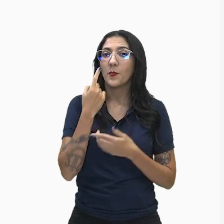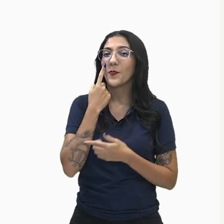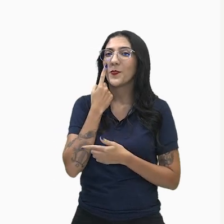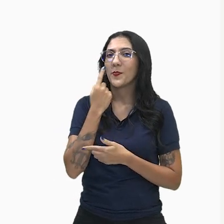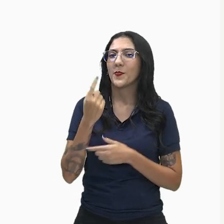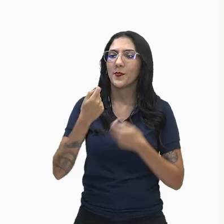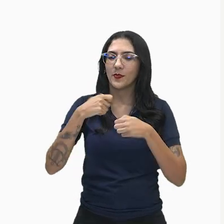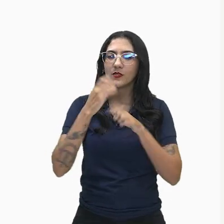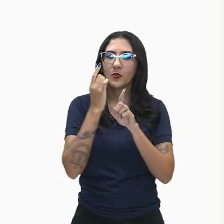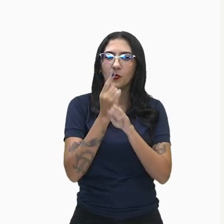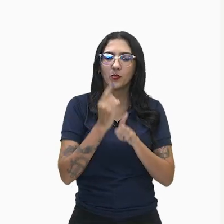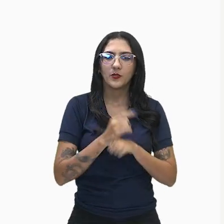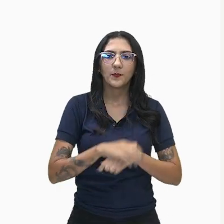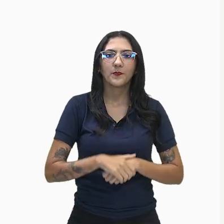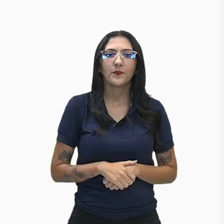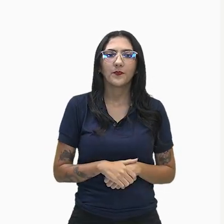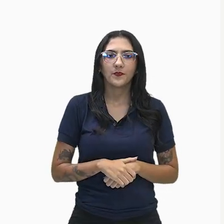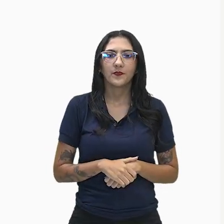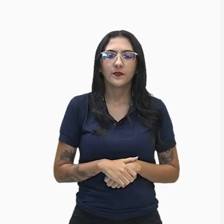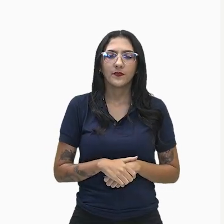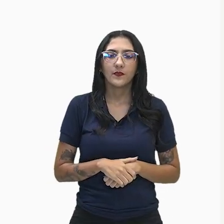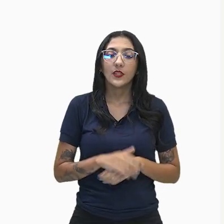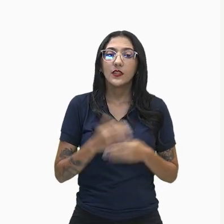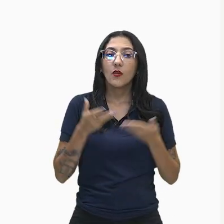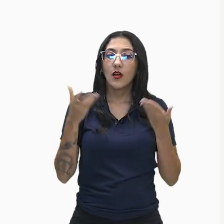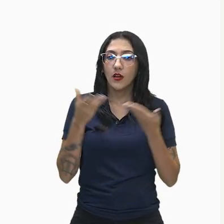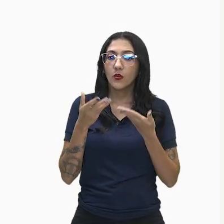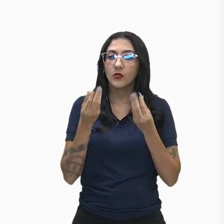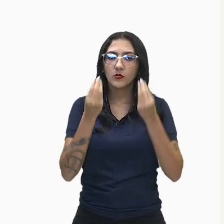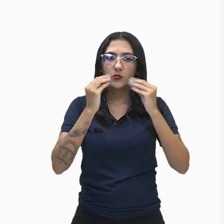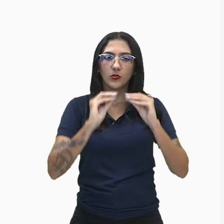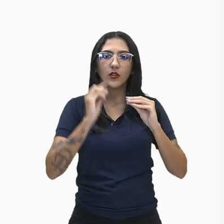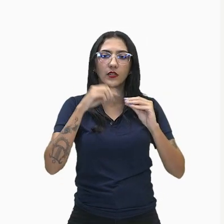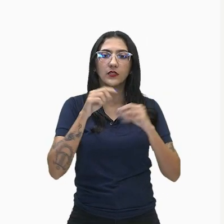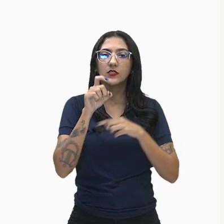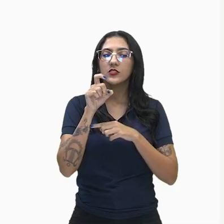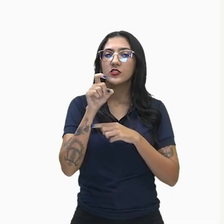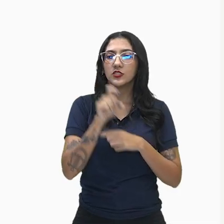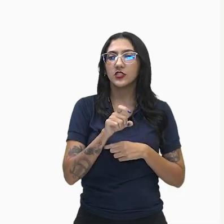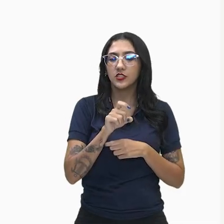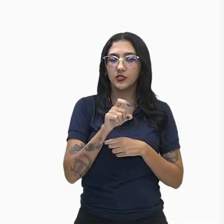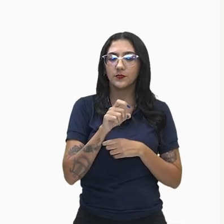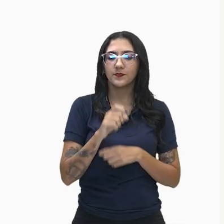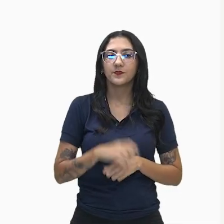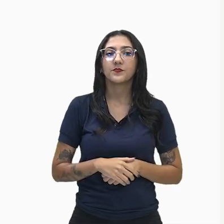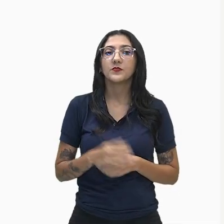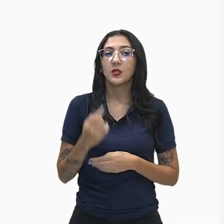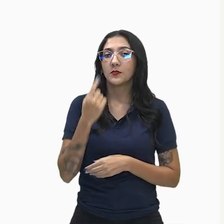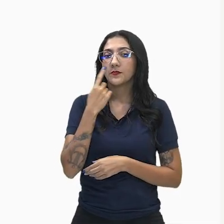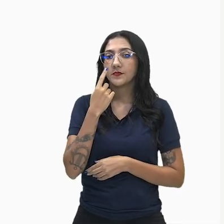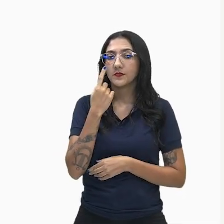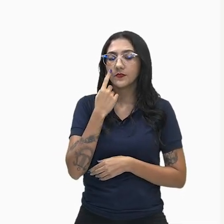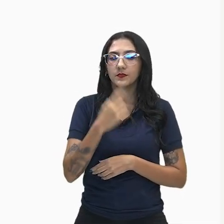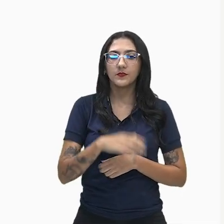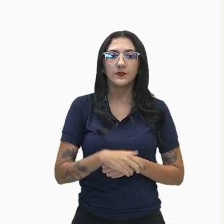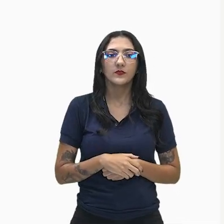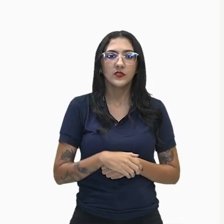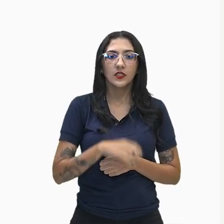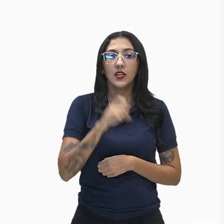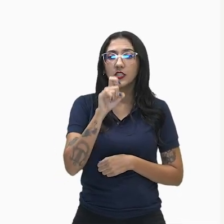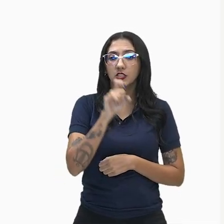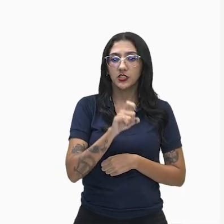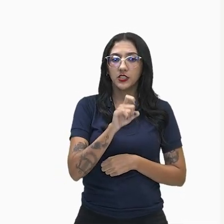vamos chamar, né, esse valor de x. Então, hipotenusa equivale a x. Não esqueça que